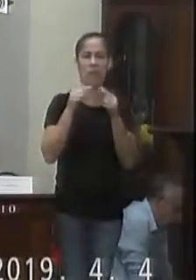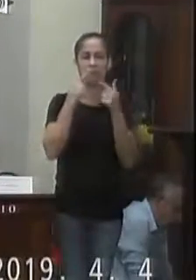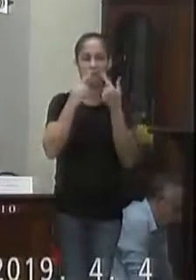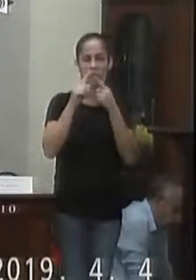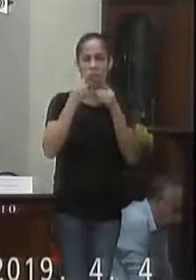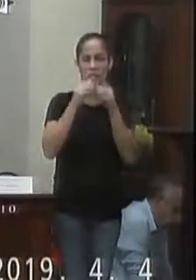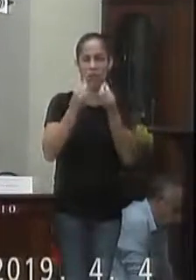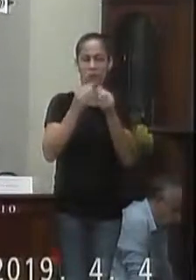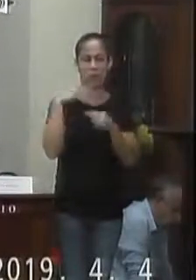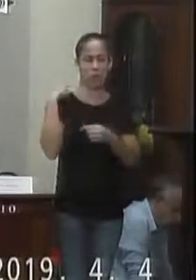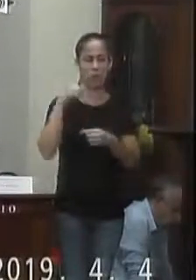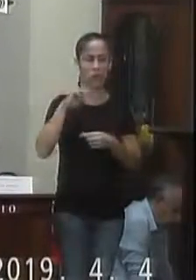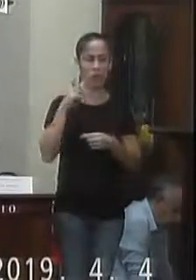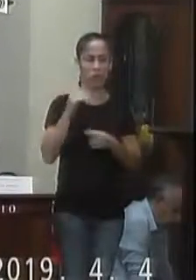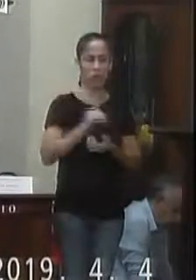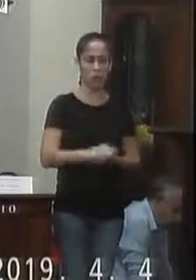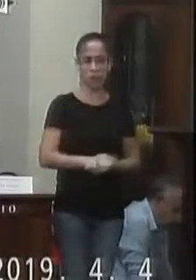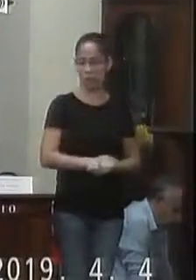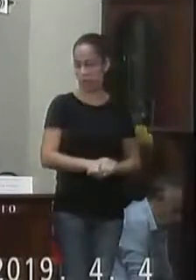vereadora Michele Cabral.